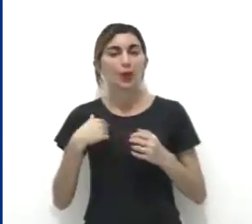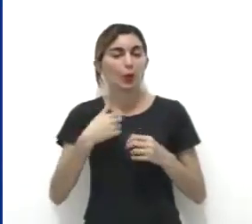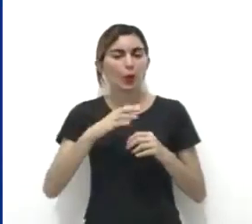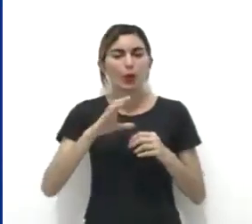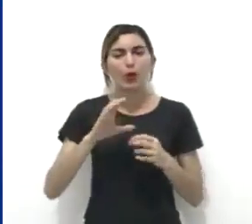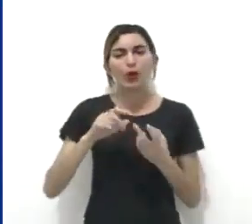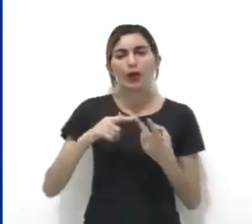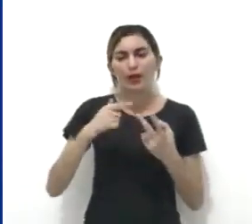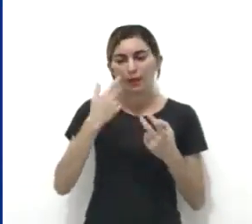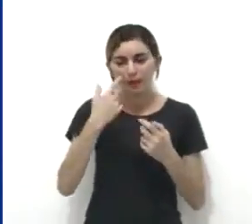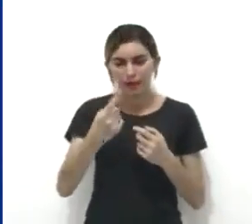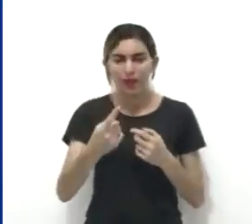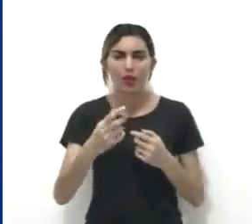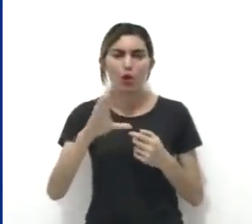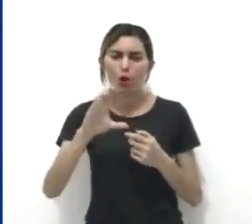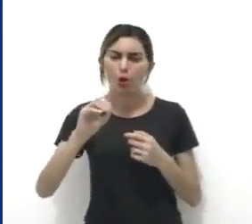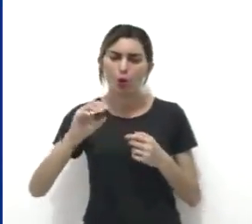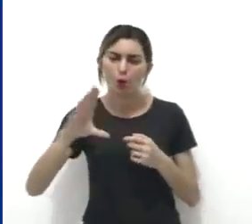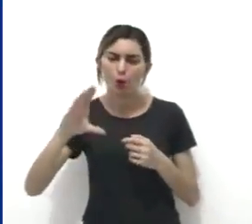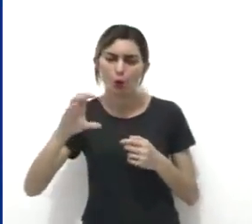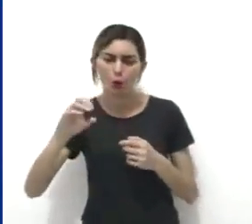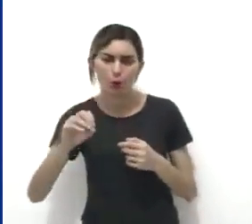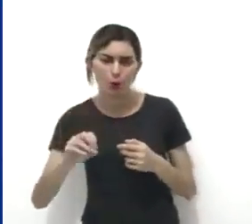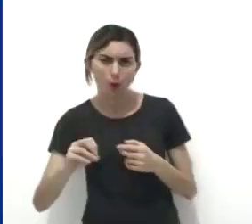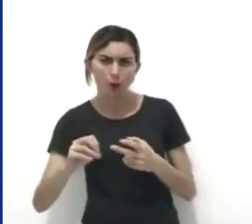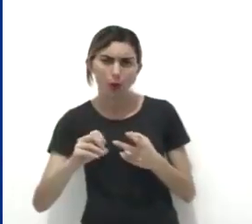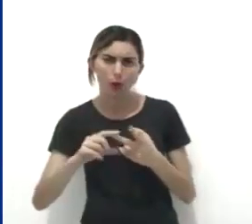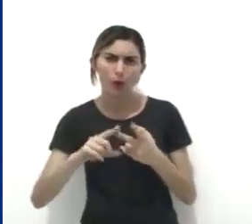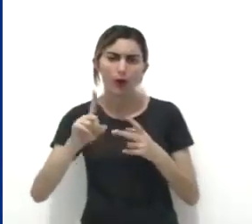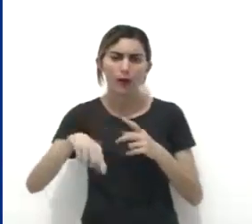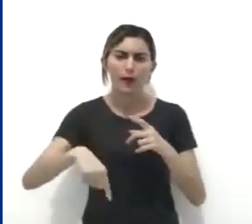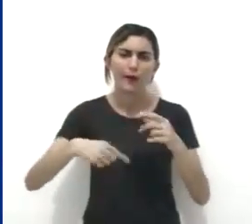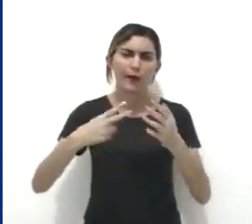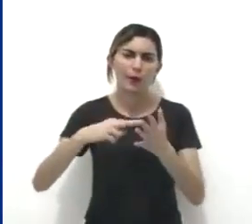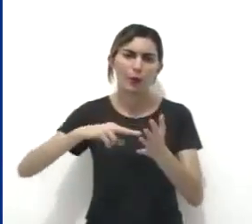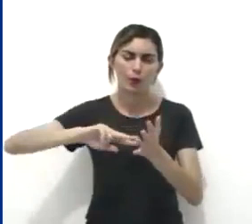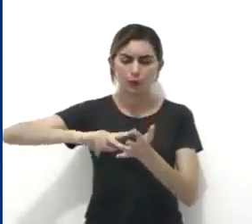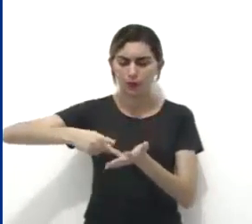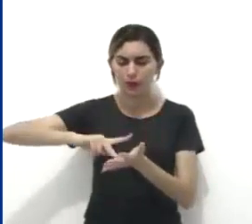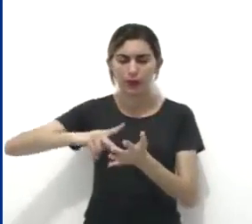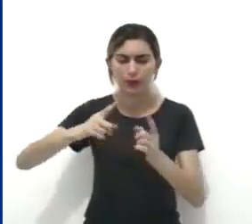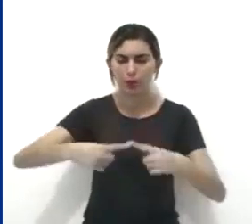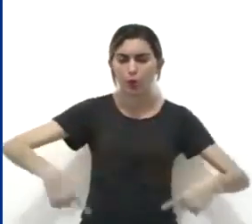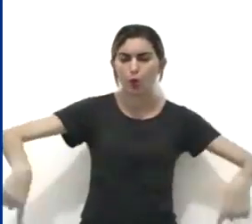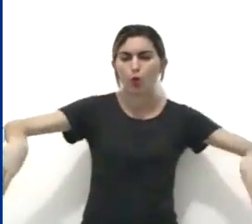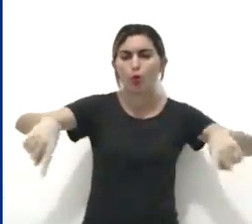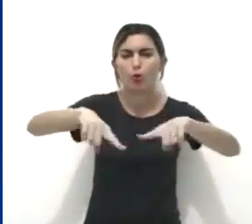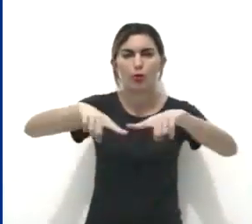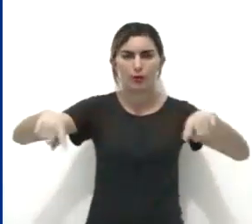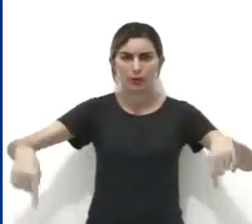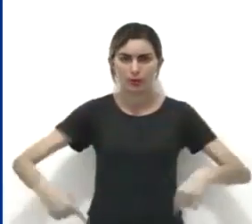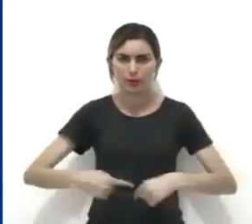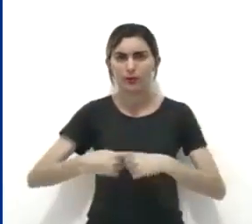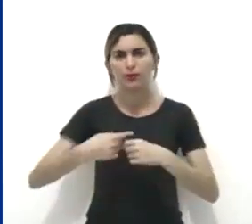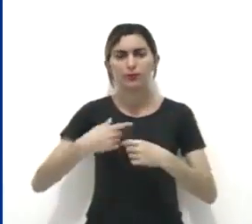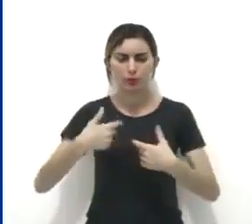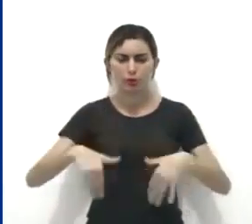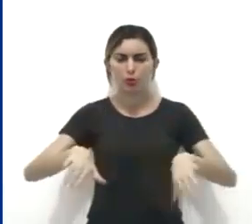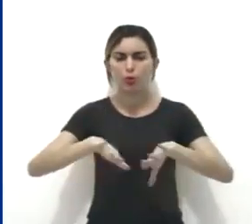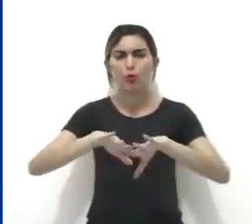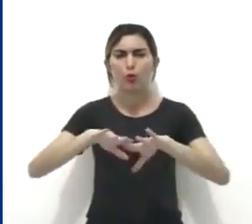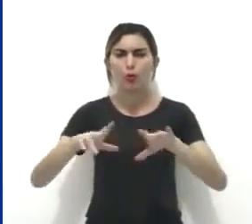vi. O coco. O coco é uma dança de roda muito popular. Alguns pesquisadores acreditam que sua origem foi